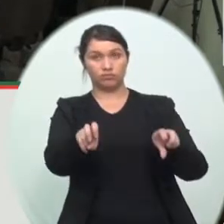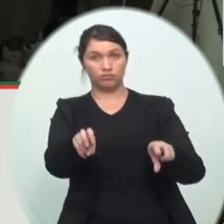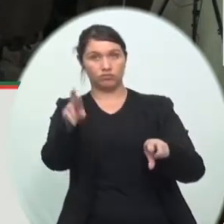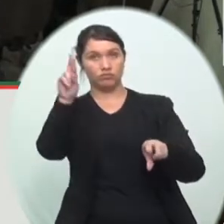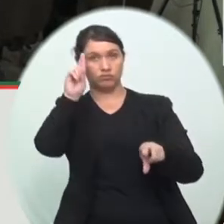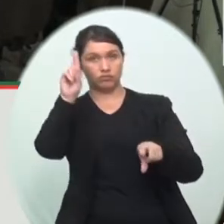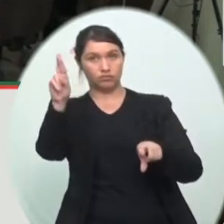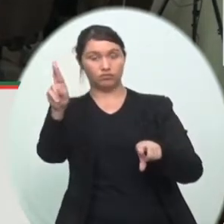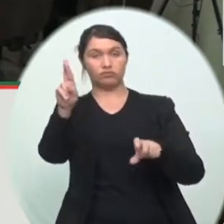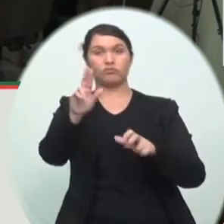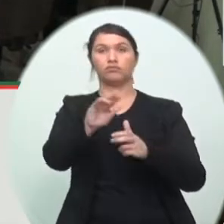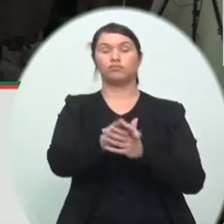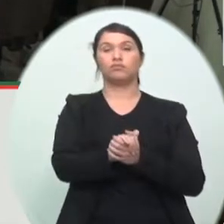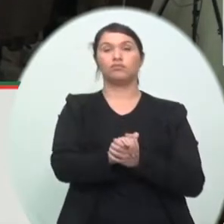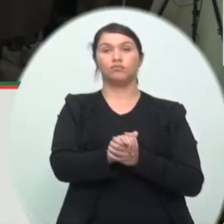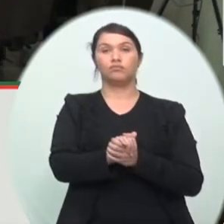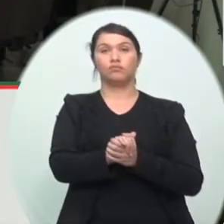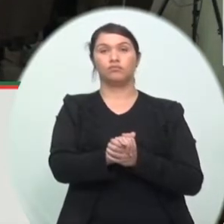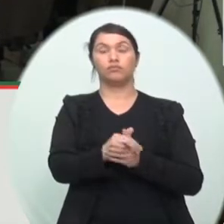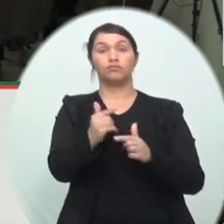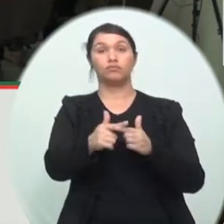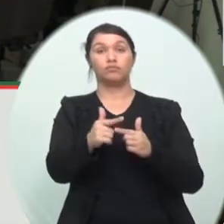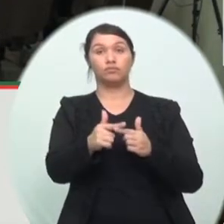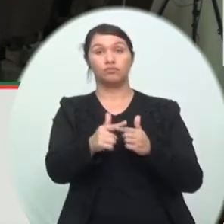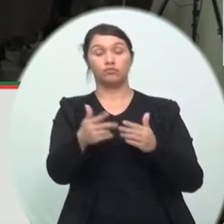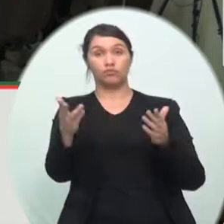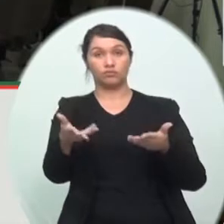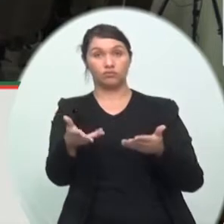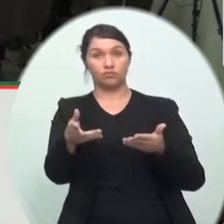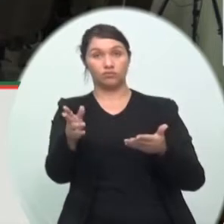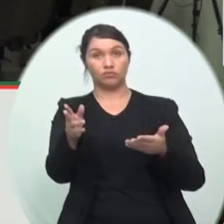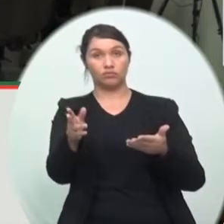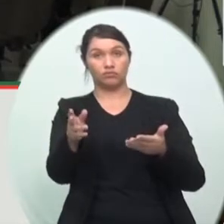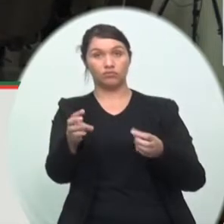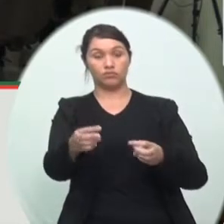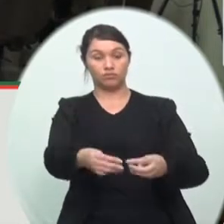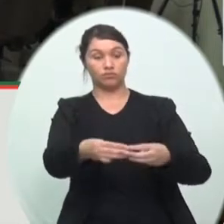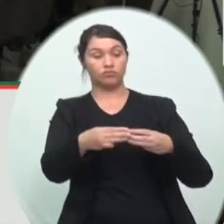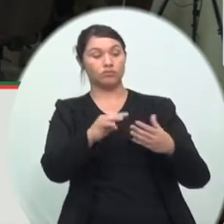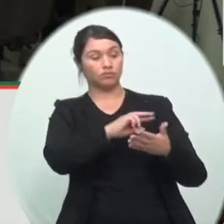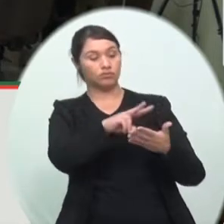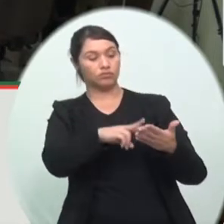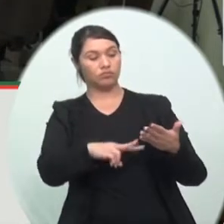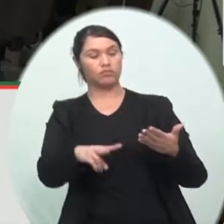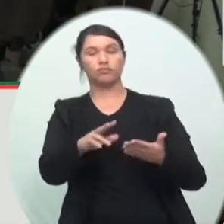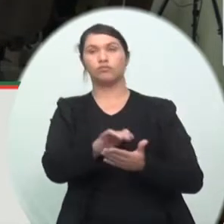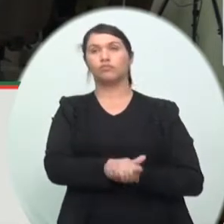adentre o plenário e tome assento à mesa diretora, a fim de acompanharem a respectiva deliberação.